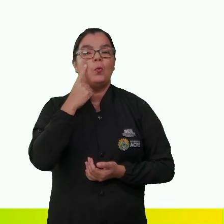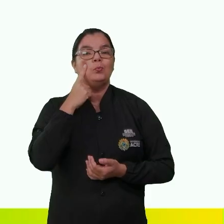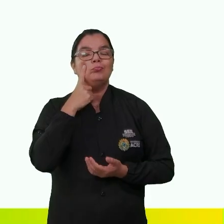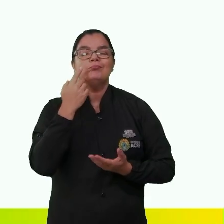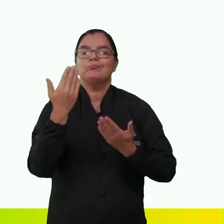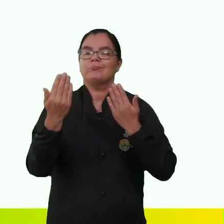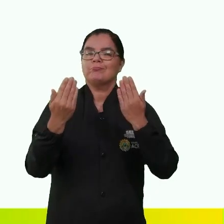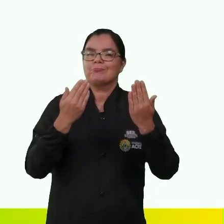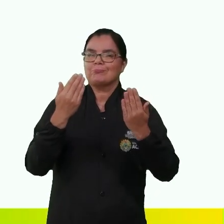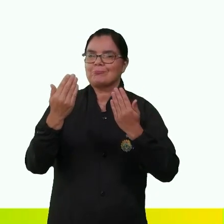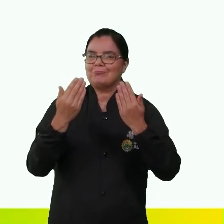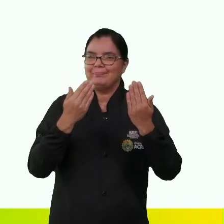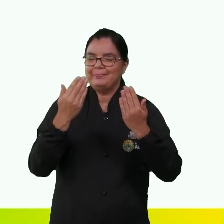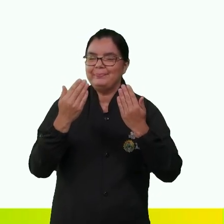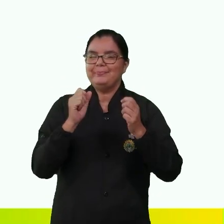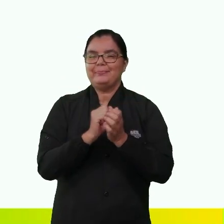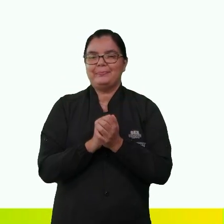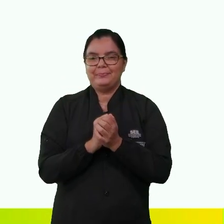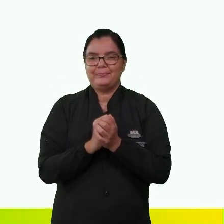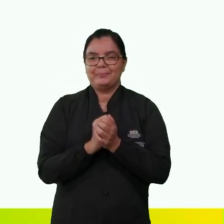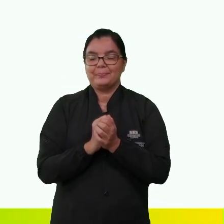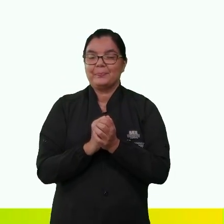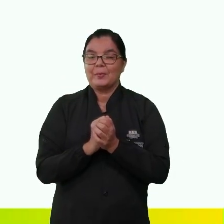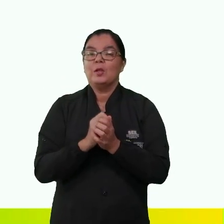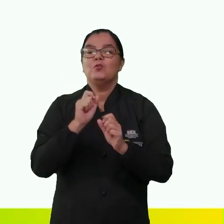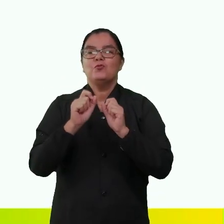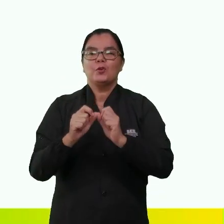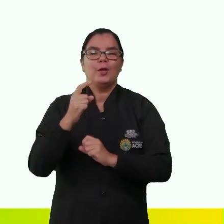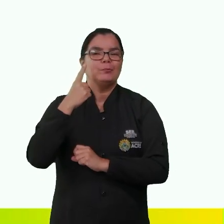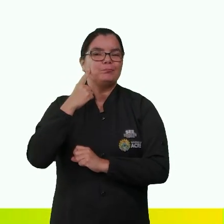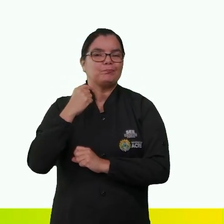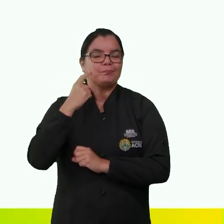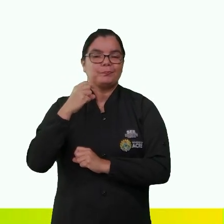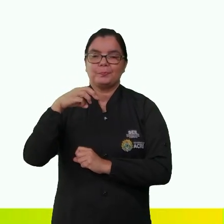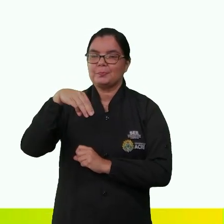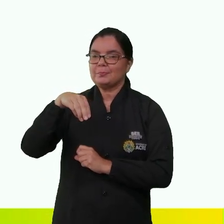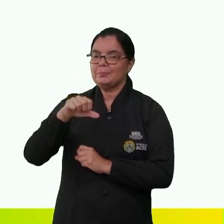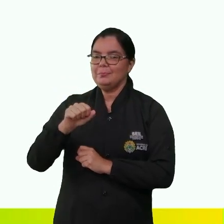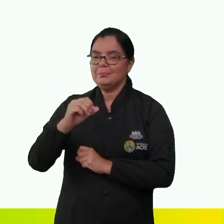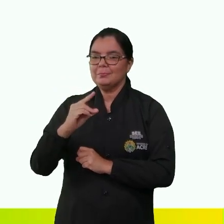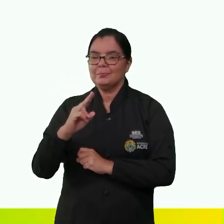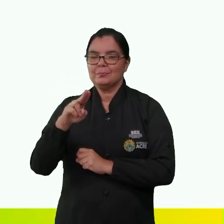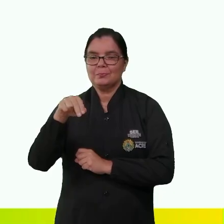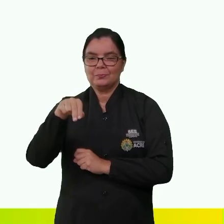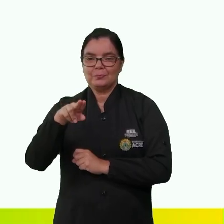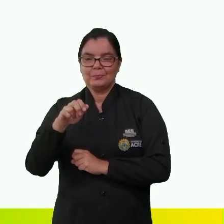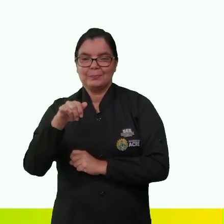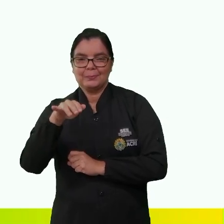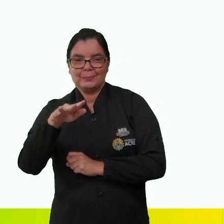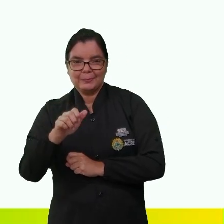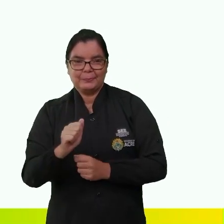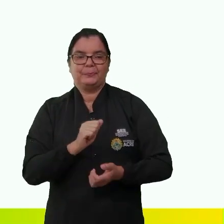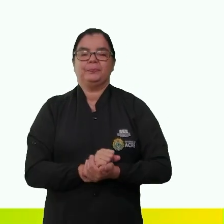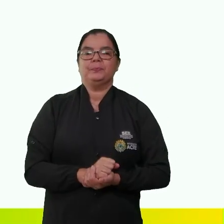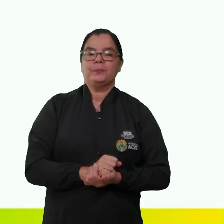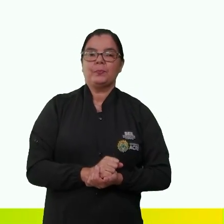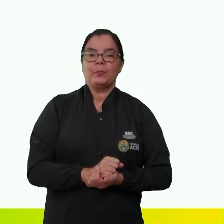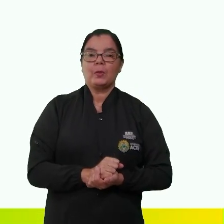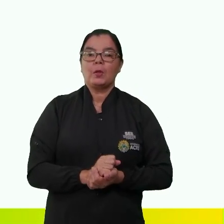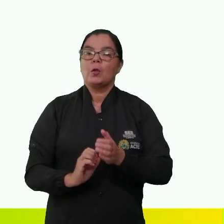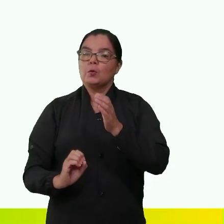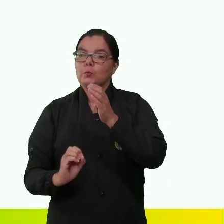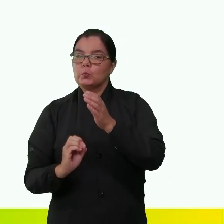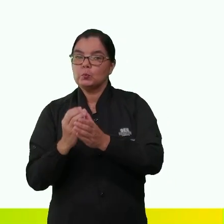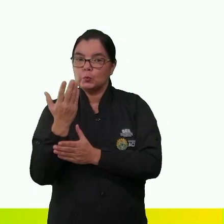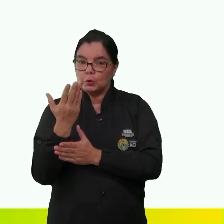a comparação aqui de Macunaíma, que é uma obra realista. Diz assim: